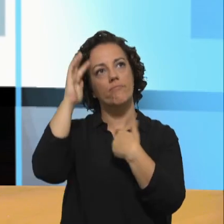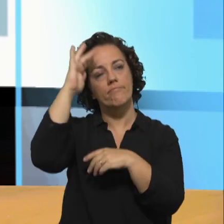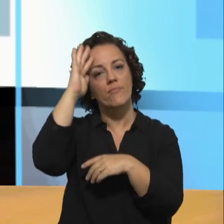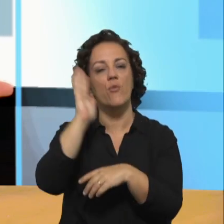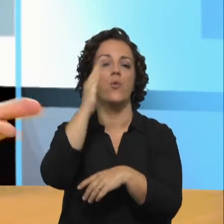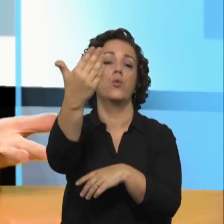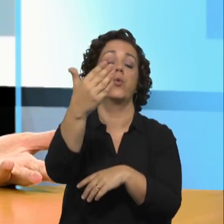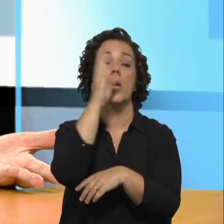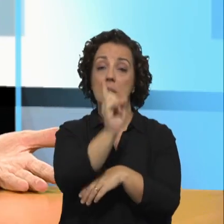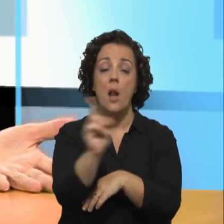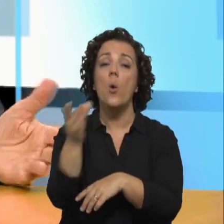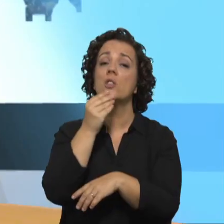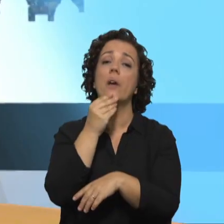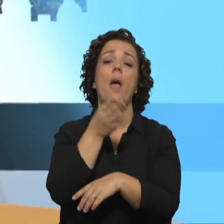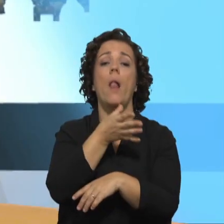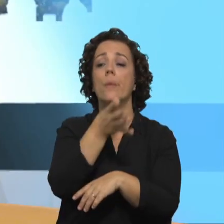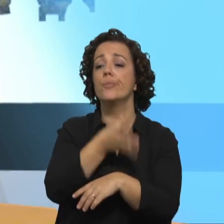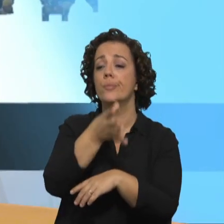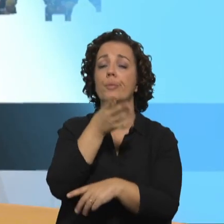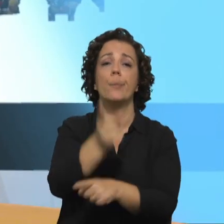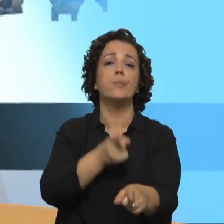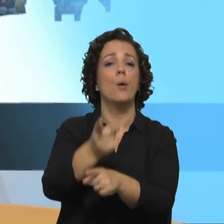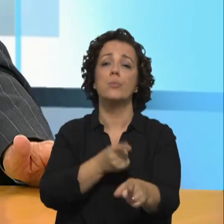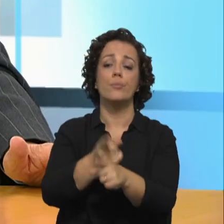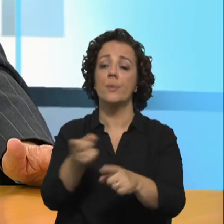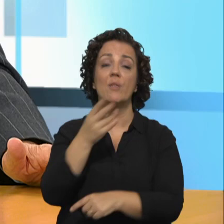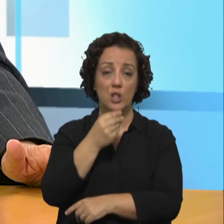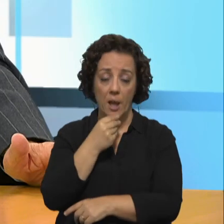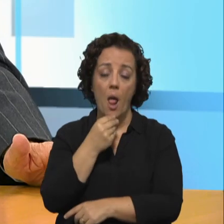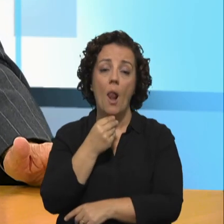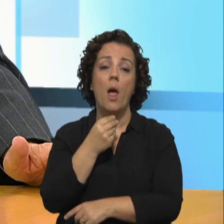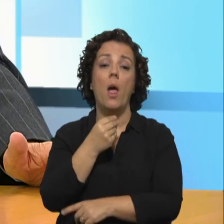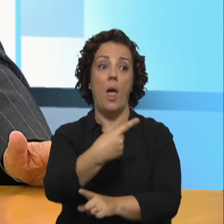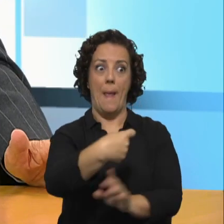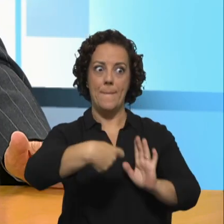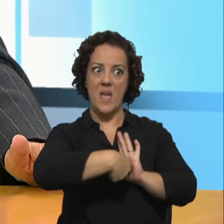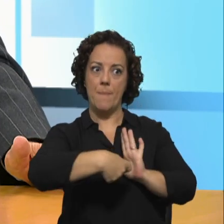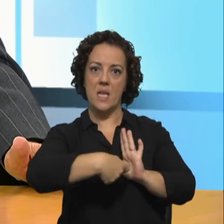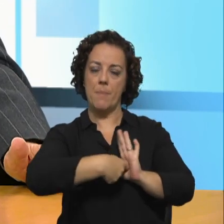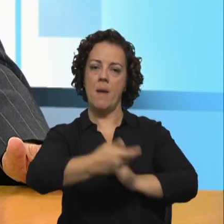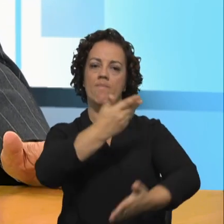argumento. Exato. Porque o argumento de Israel é responder às provocações